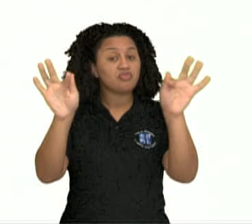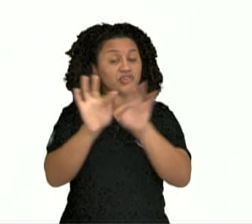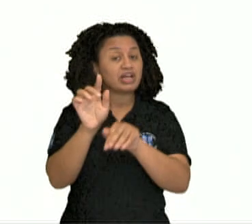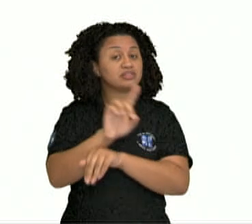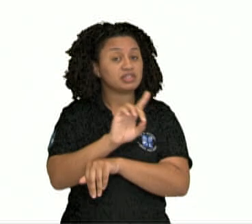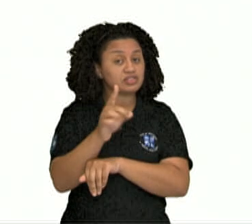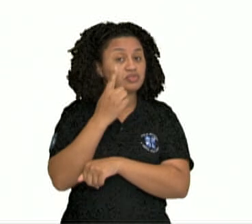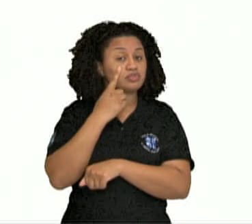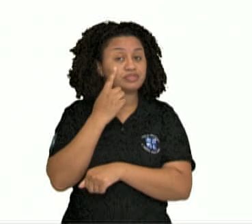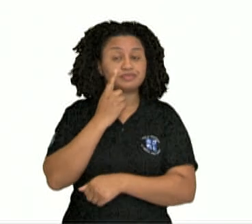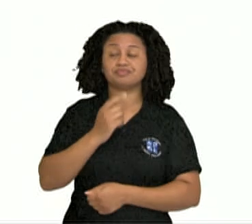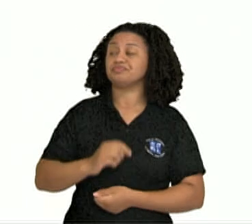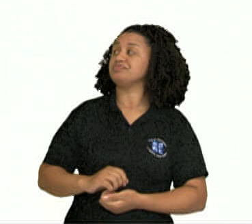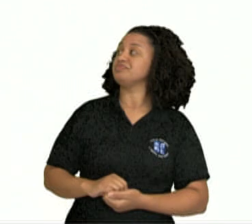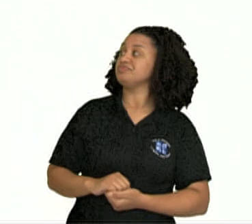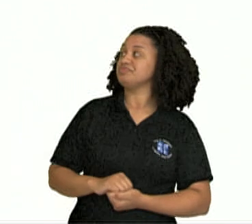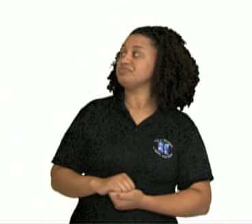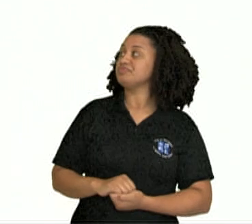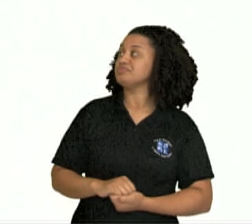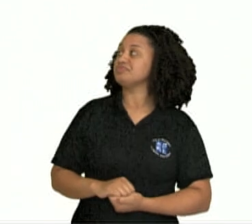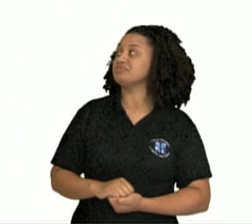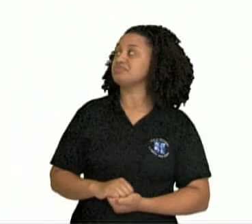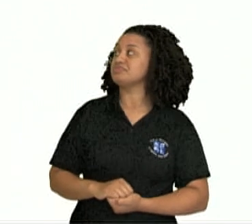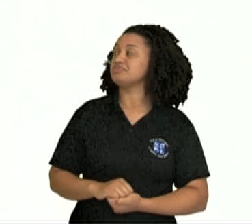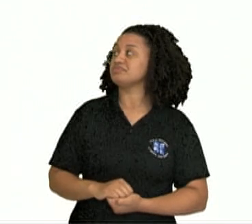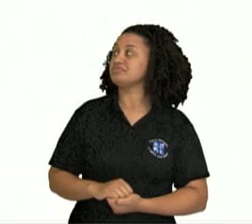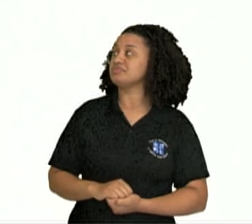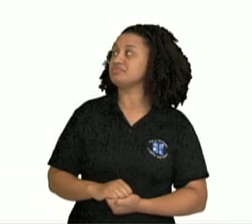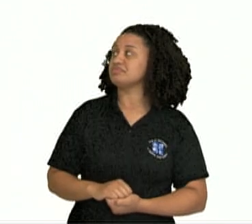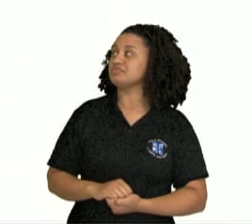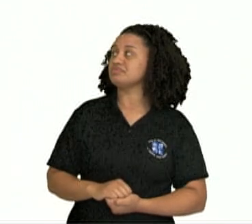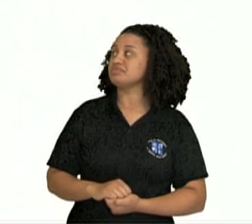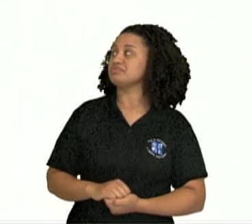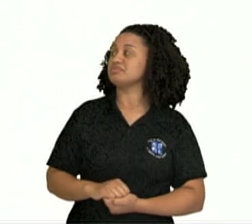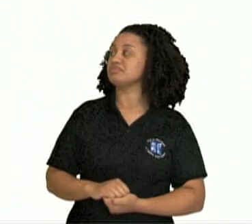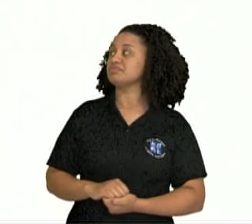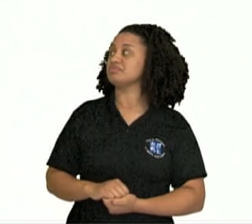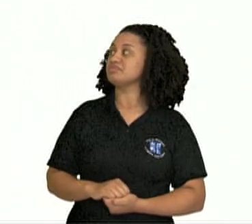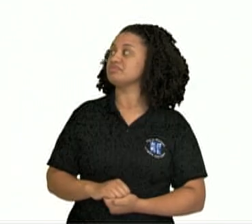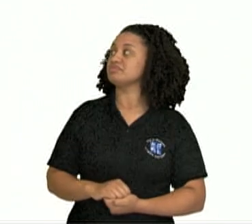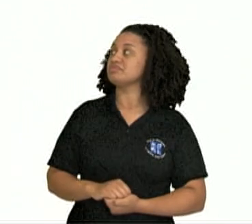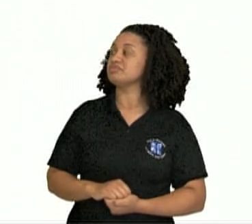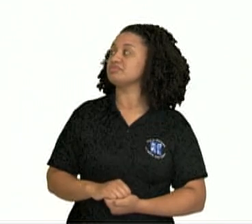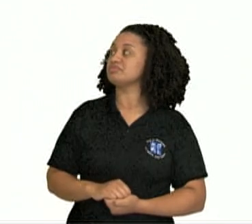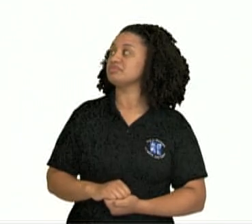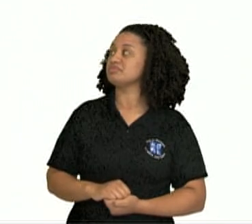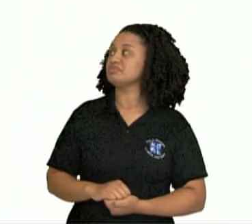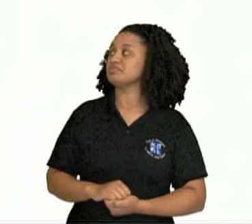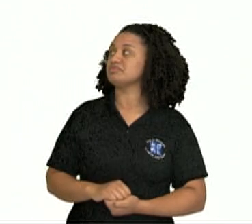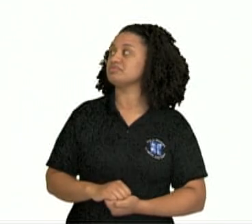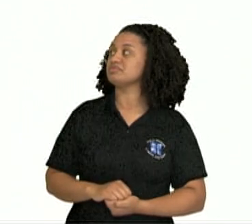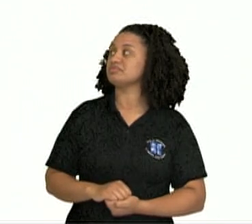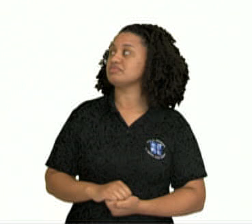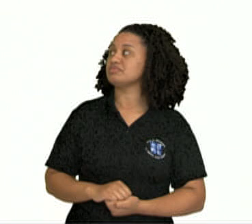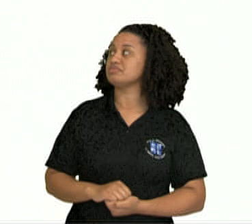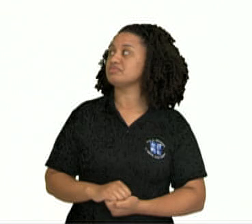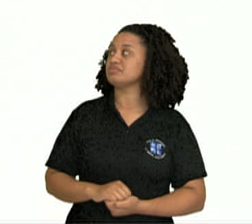muito? No fumes. Continuando, consume bastante dulces em geral? No